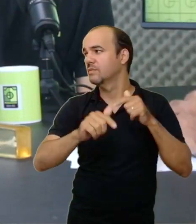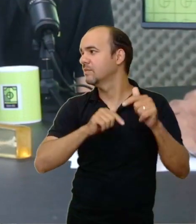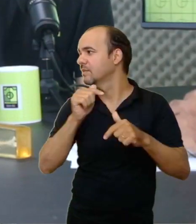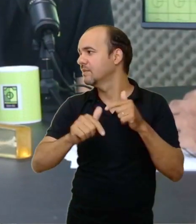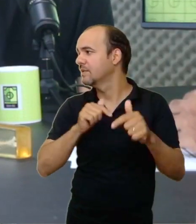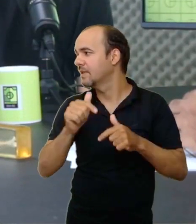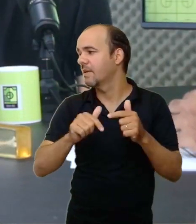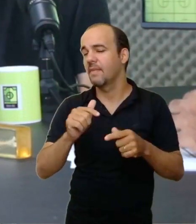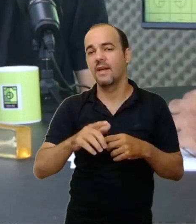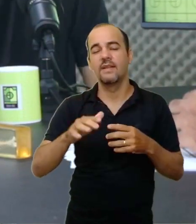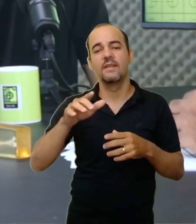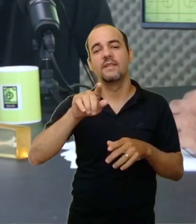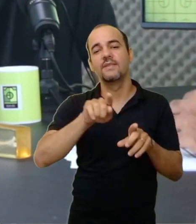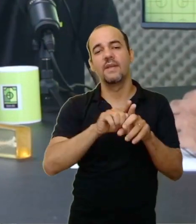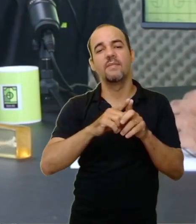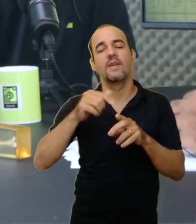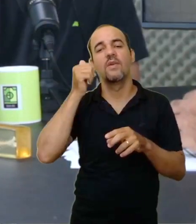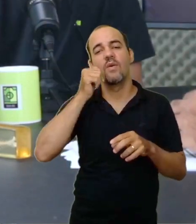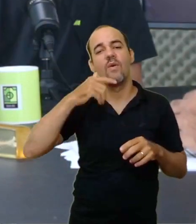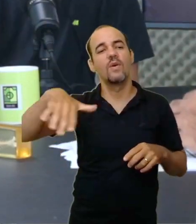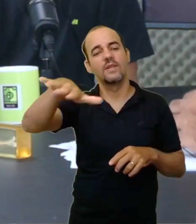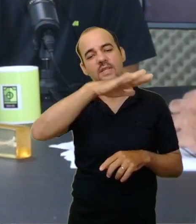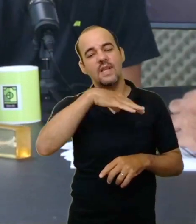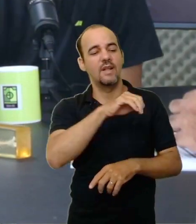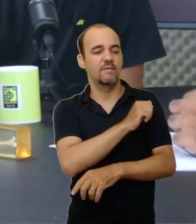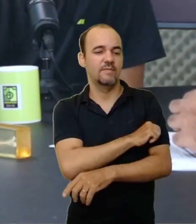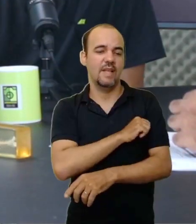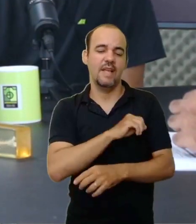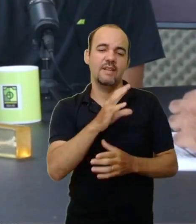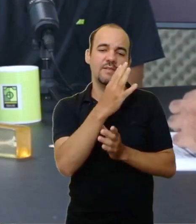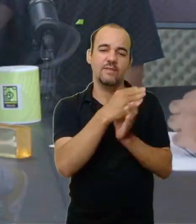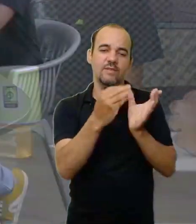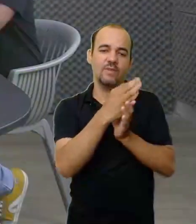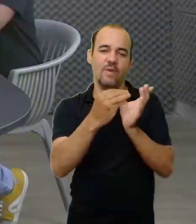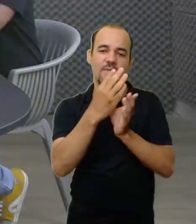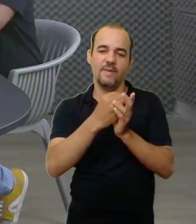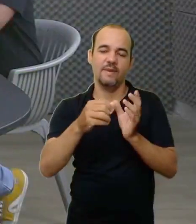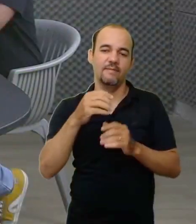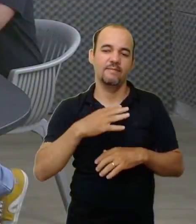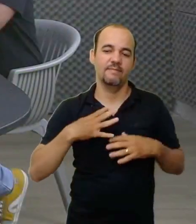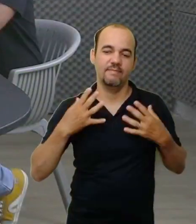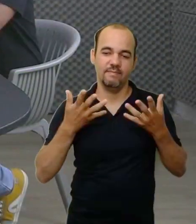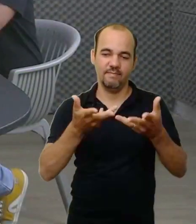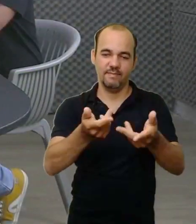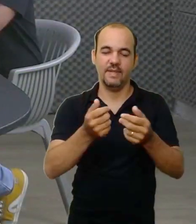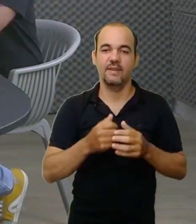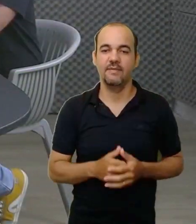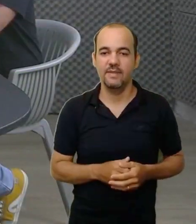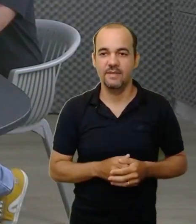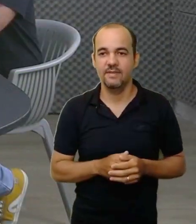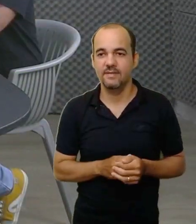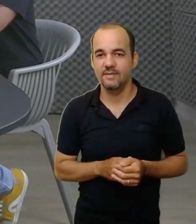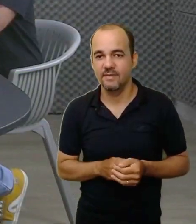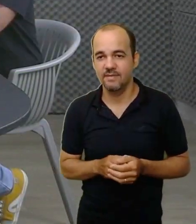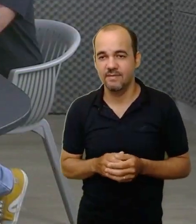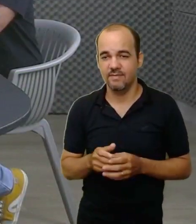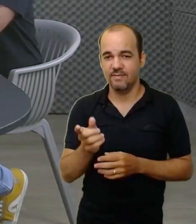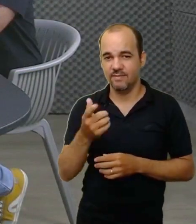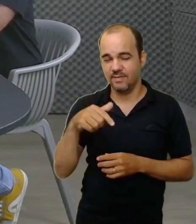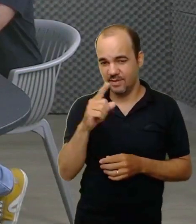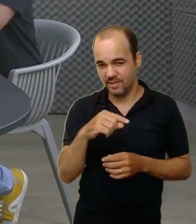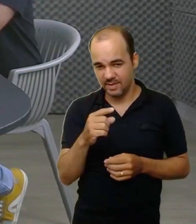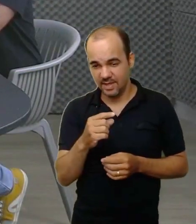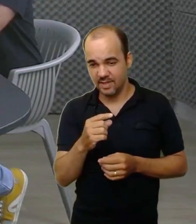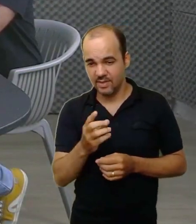E inspirar outras meninas é maravilhoso. Sim, e dizendo que vocês não só salvam